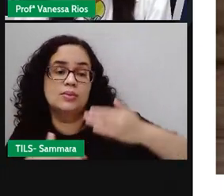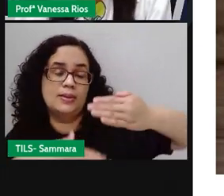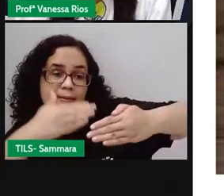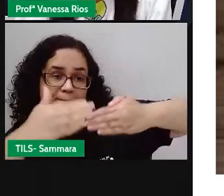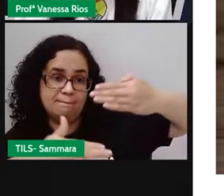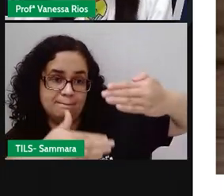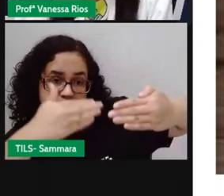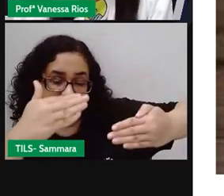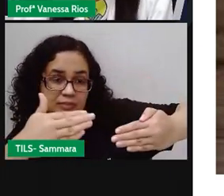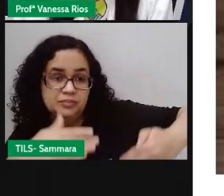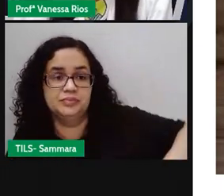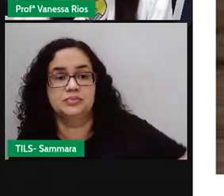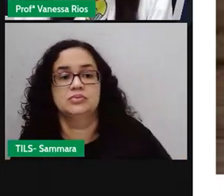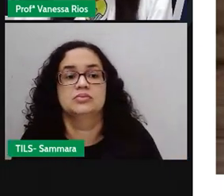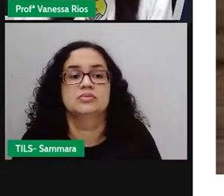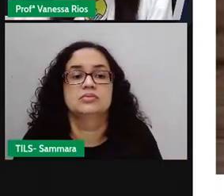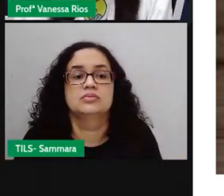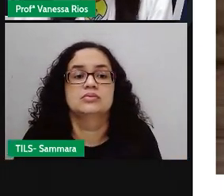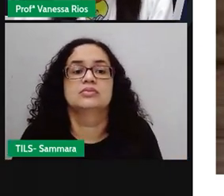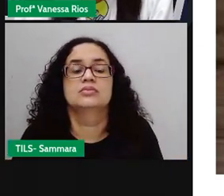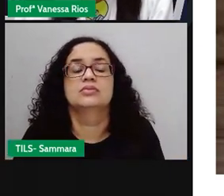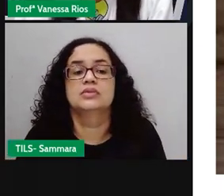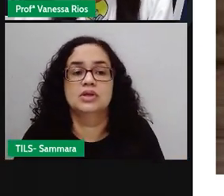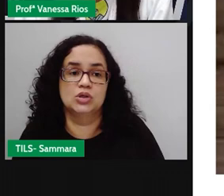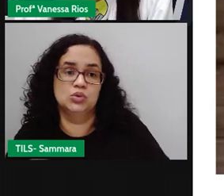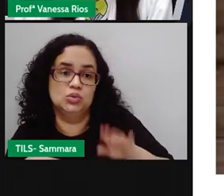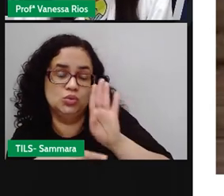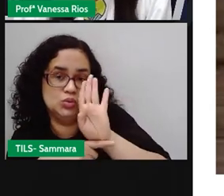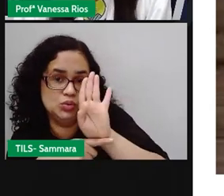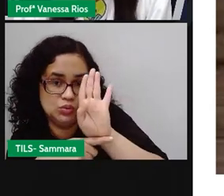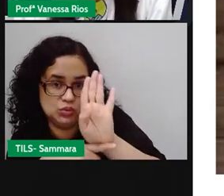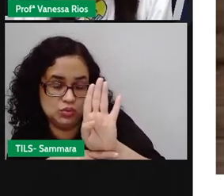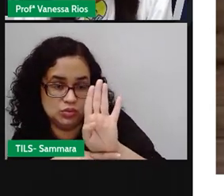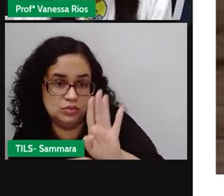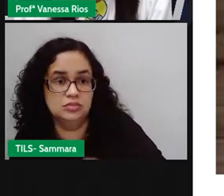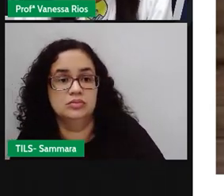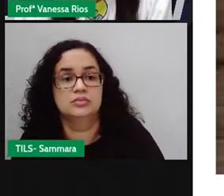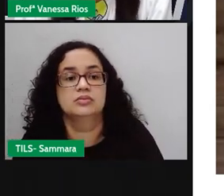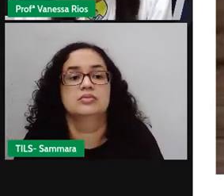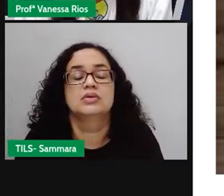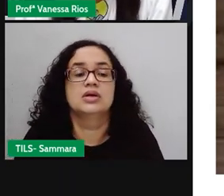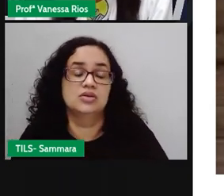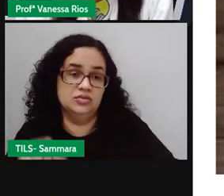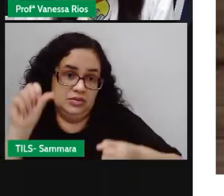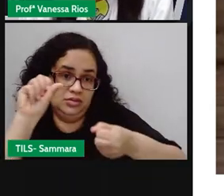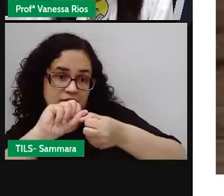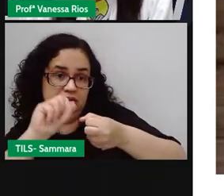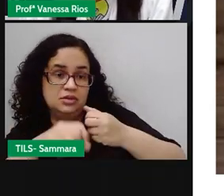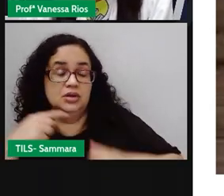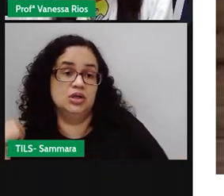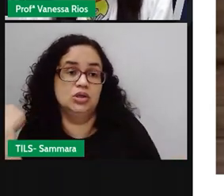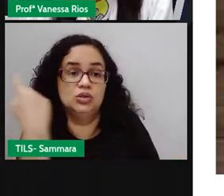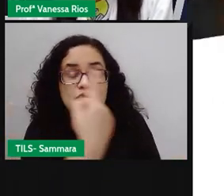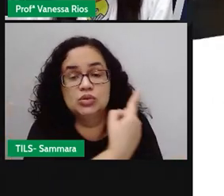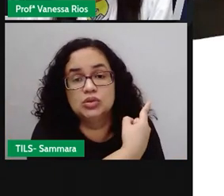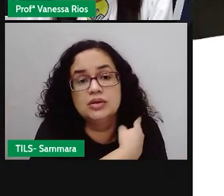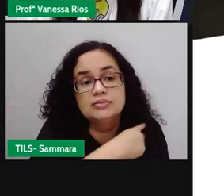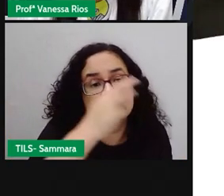do tempo, tem lá as contribuições daquilo que a gente vai guardando e vai construindo em nossa